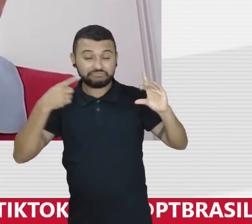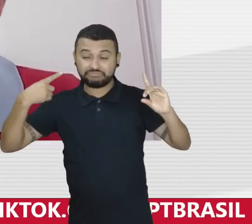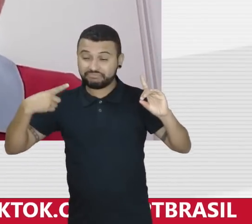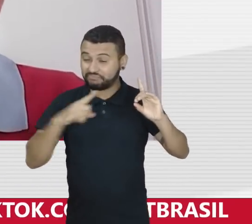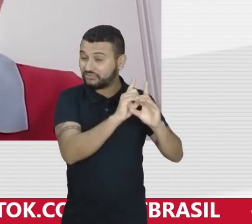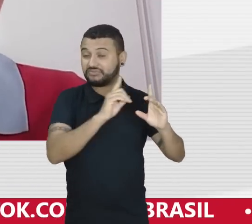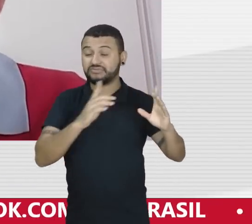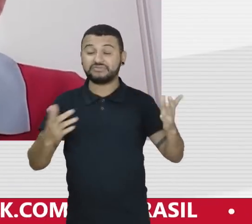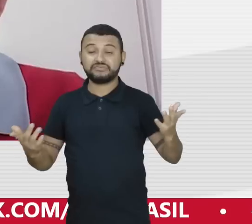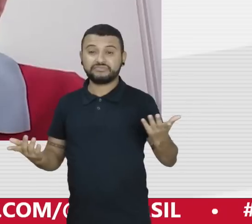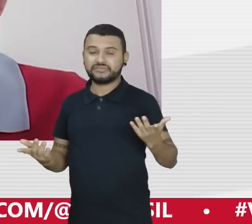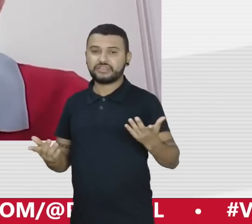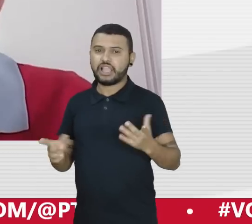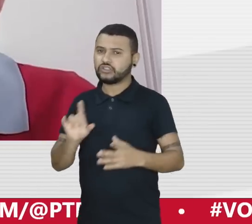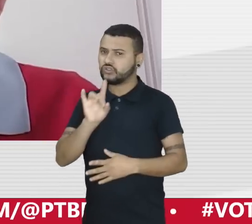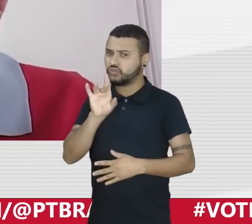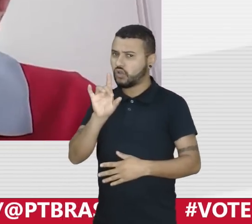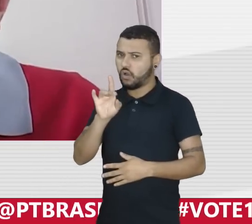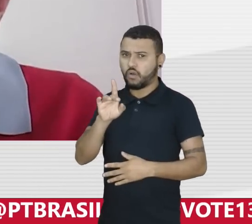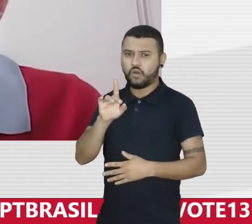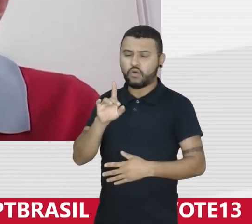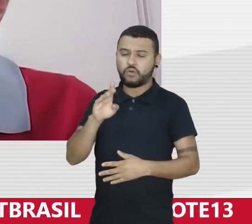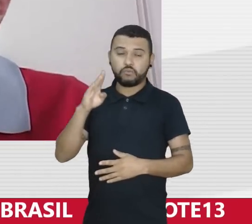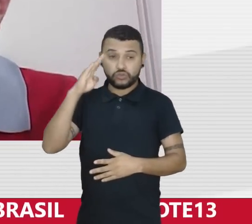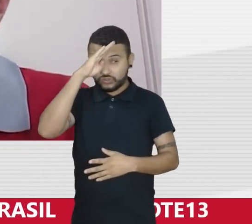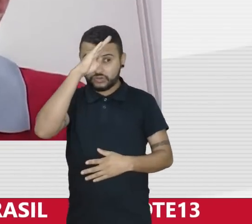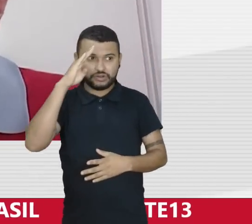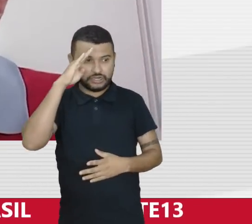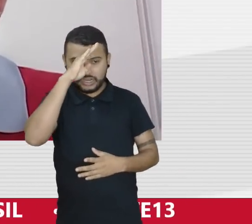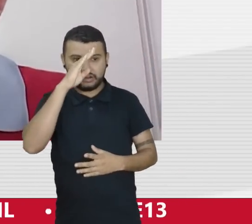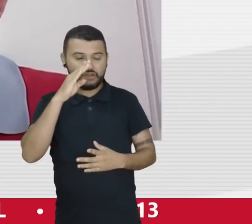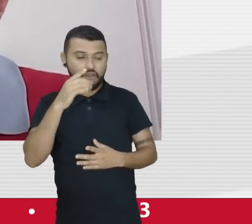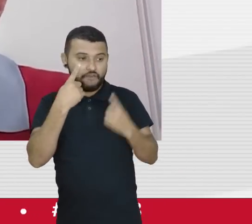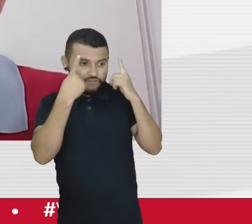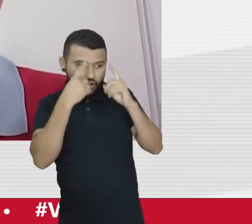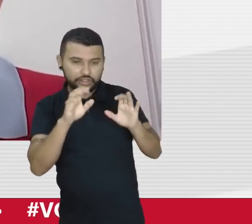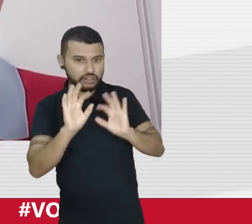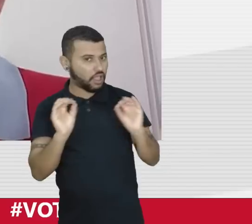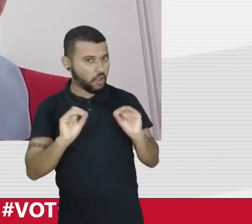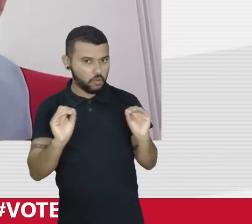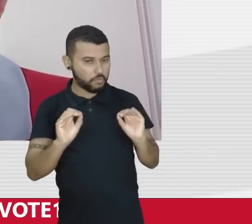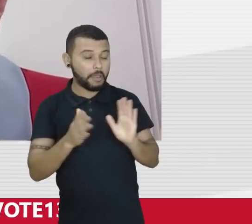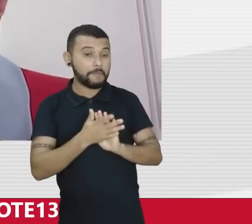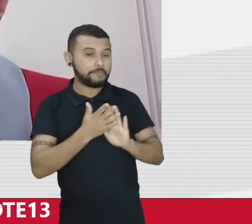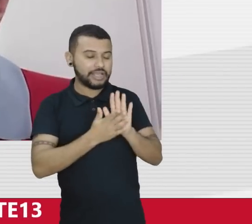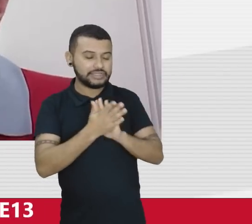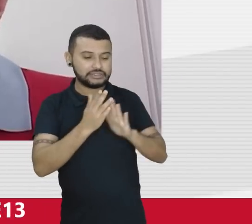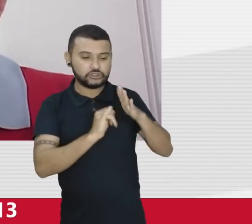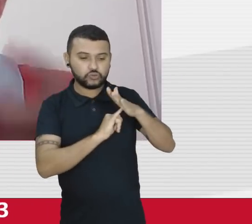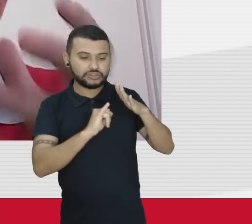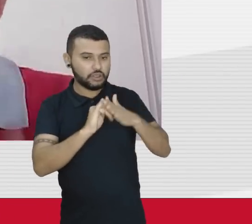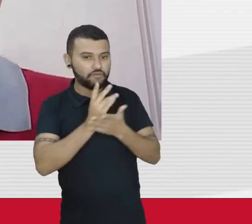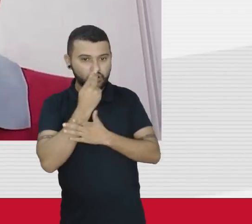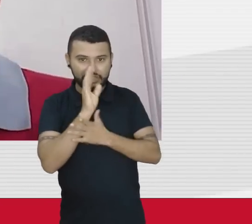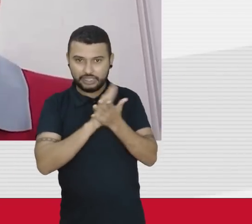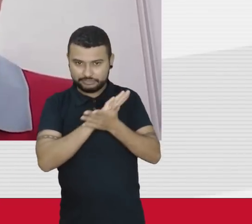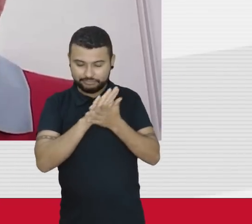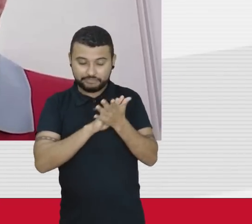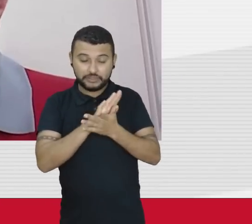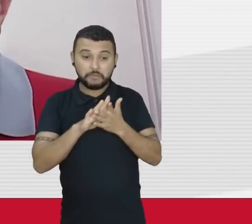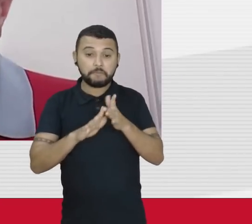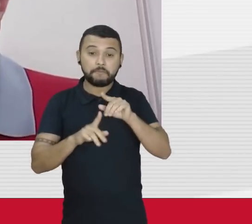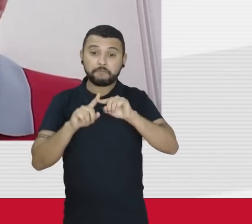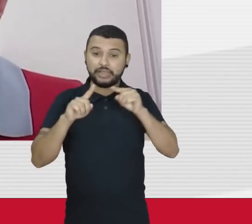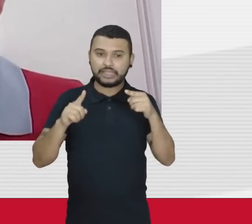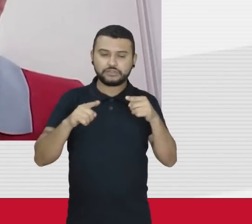vamos dizer assim, não é pelo fato dele não ter atacado mais virulentamente uma instituição, essa ou aquela. O ato em si é